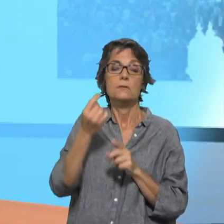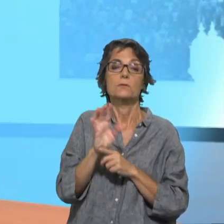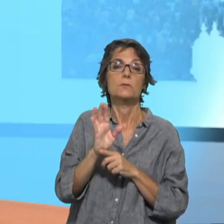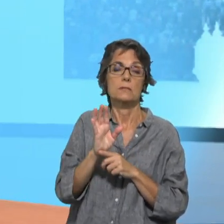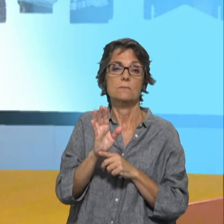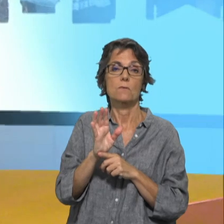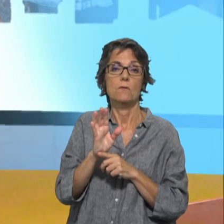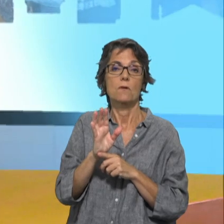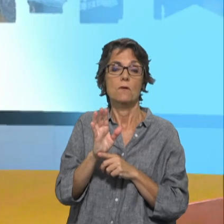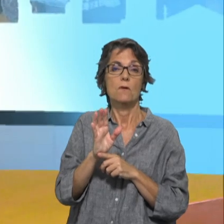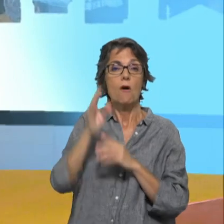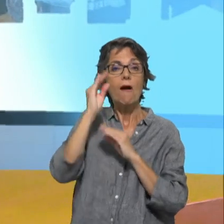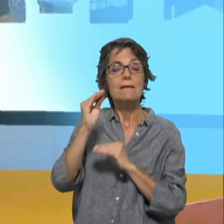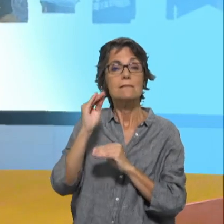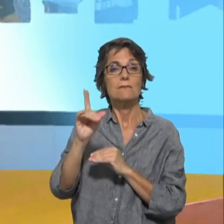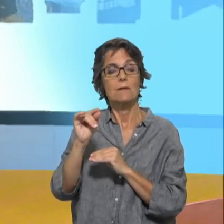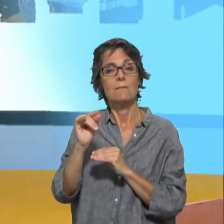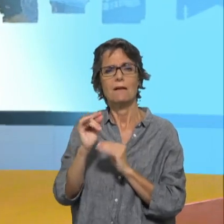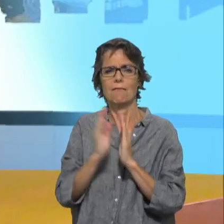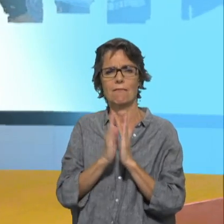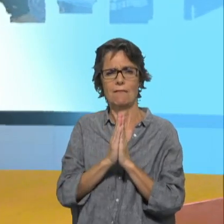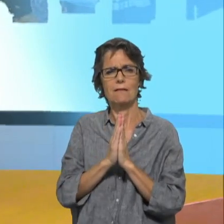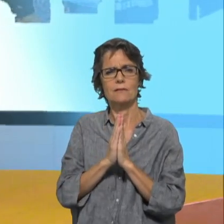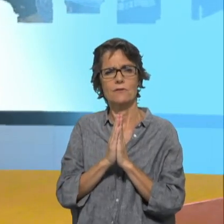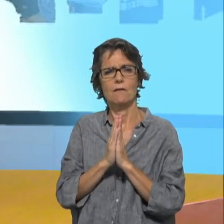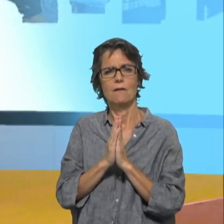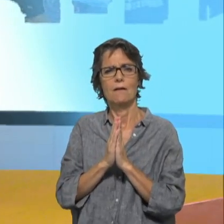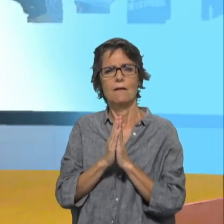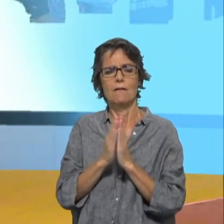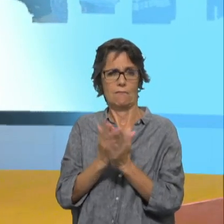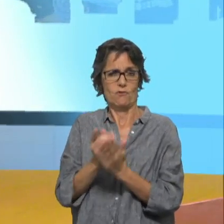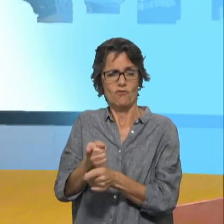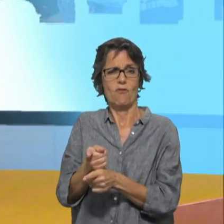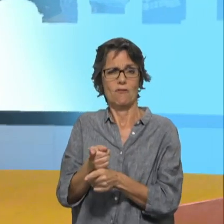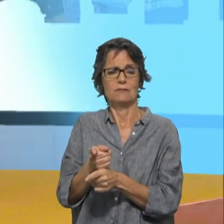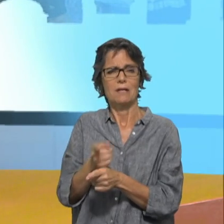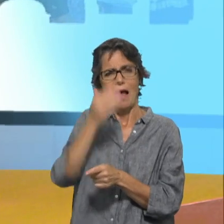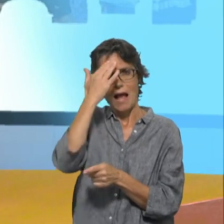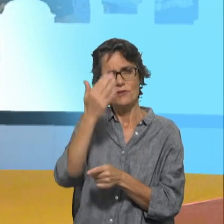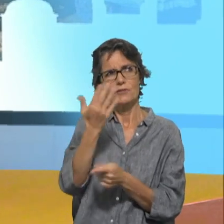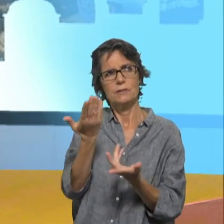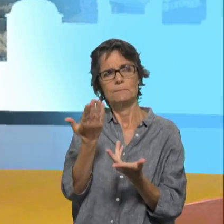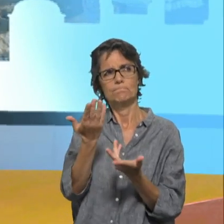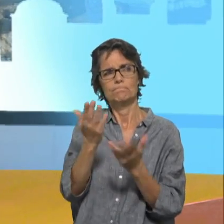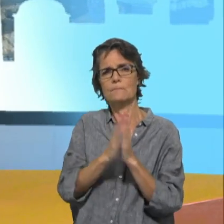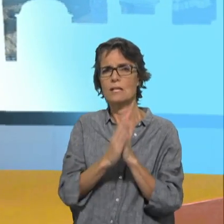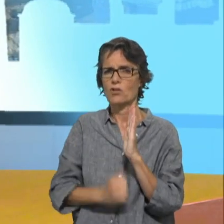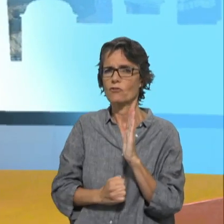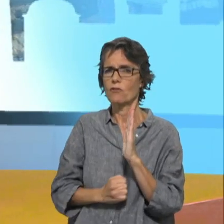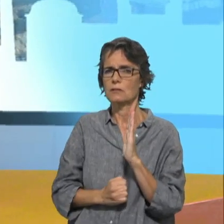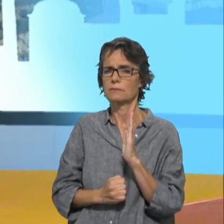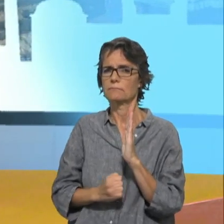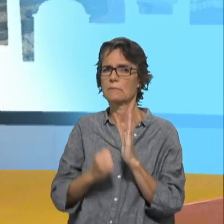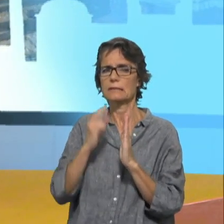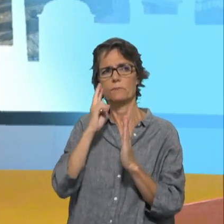ensino da religião nas escolas, mas a Igreja Católica continua a ser, de facto, uma referência ainda para a população. Continua a ser uma referência e continua a